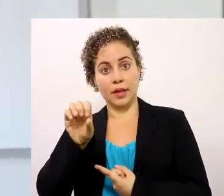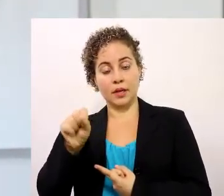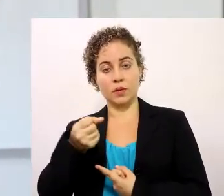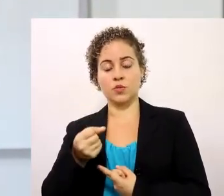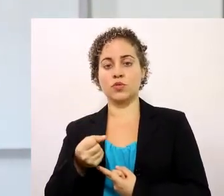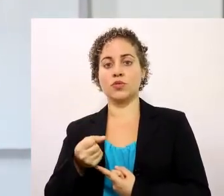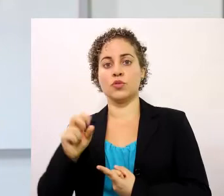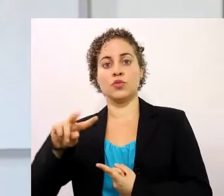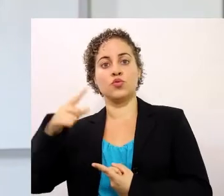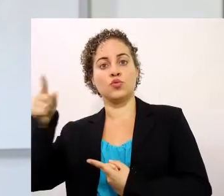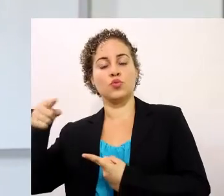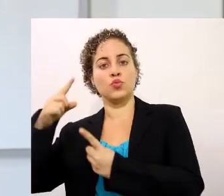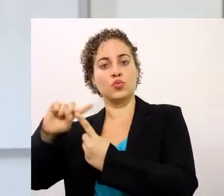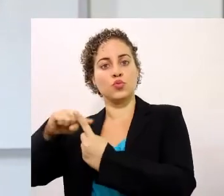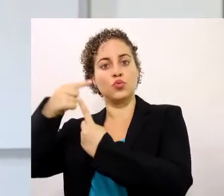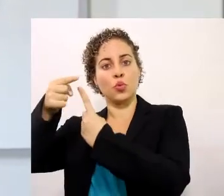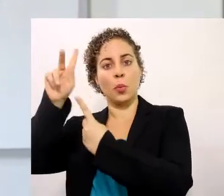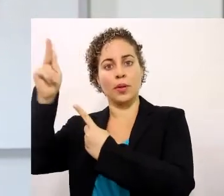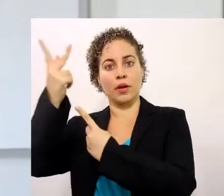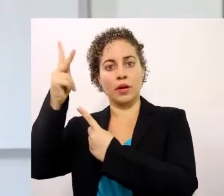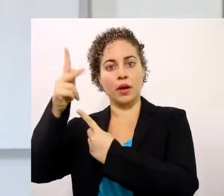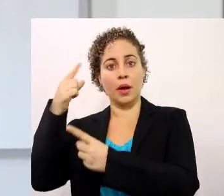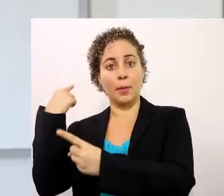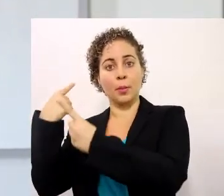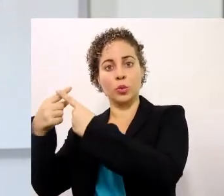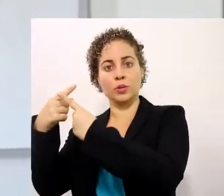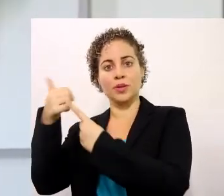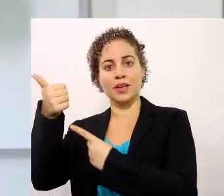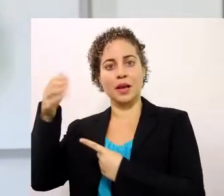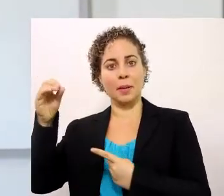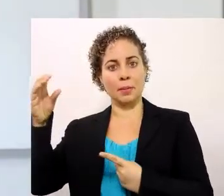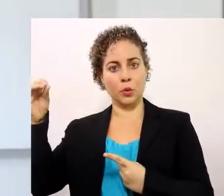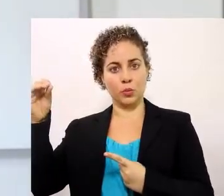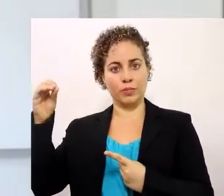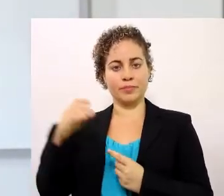H, que multiplica 1000.